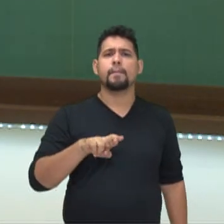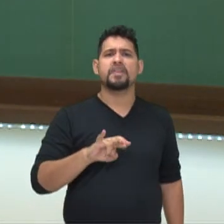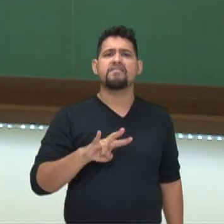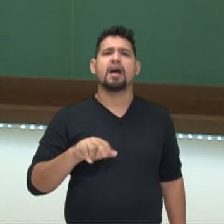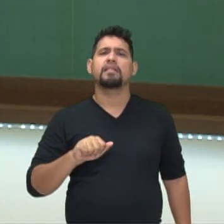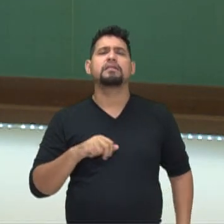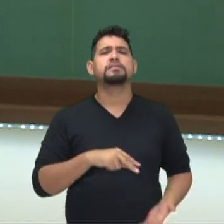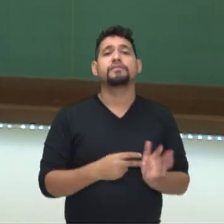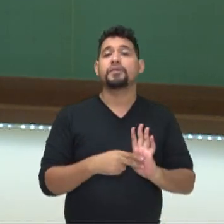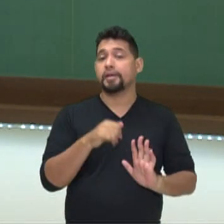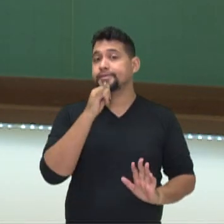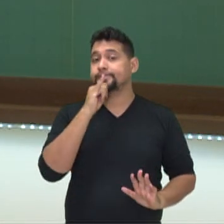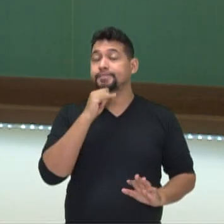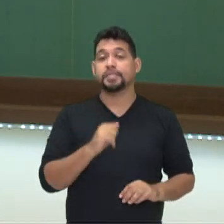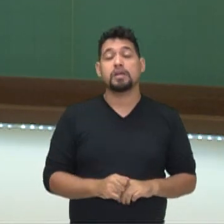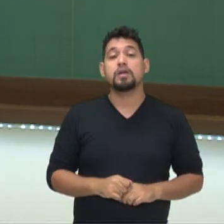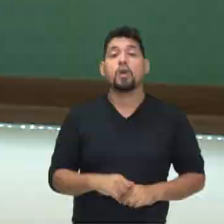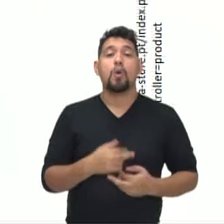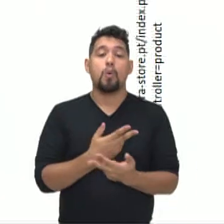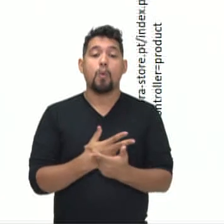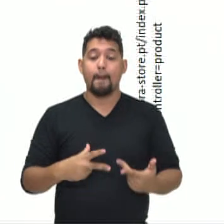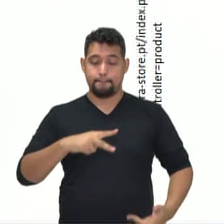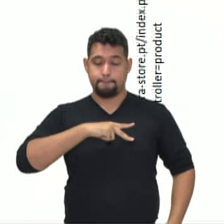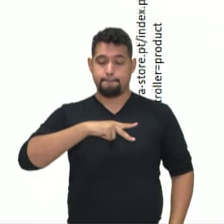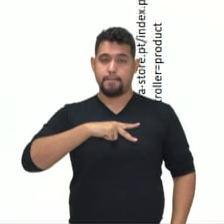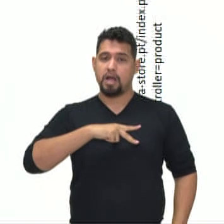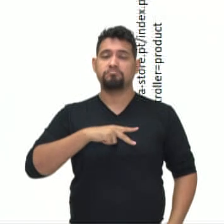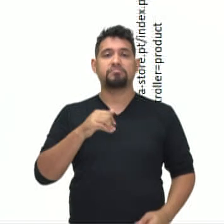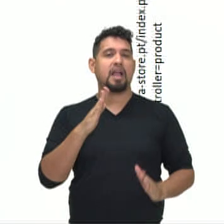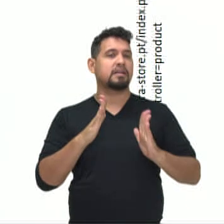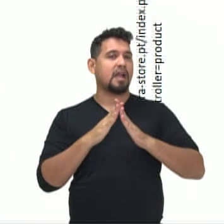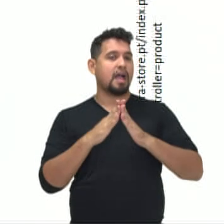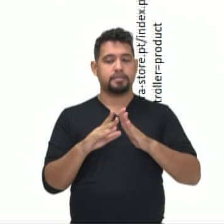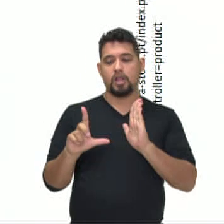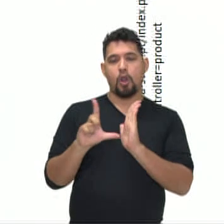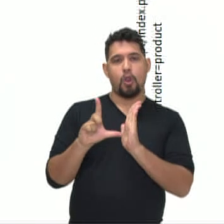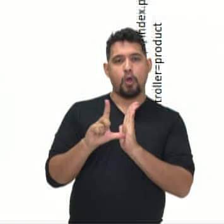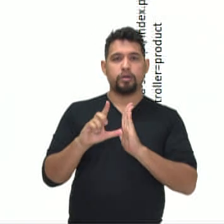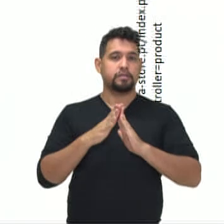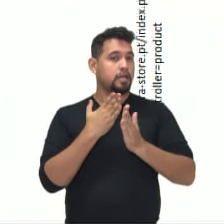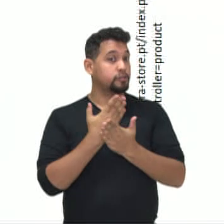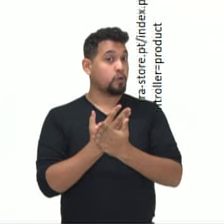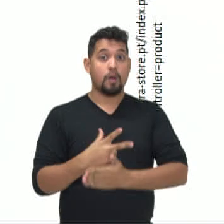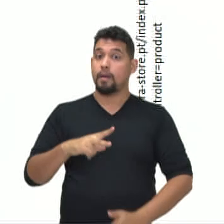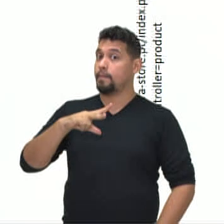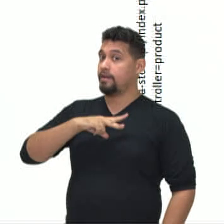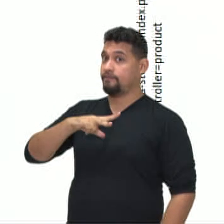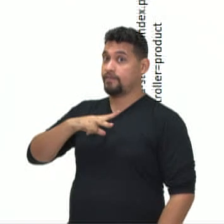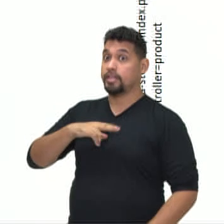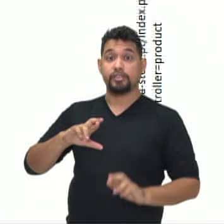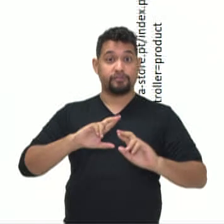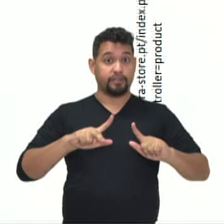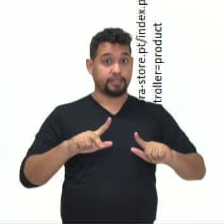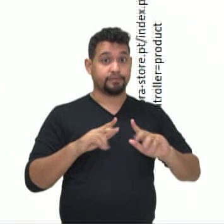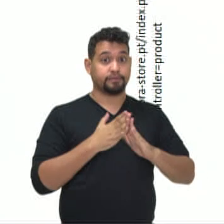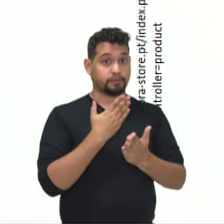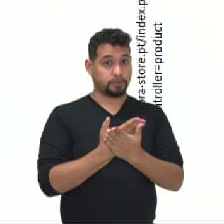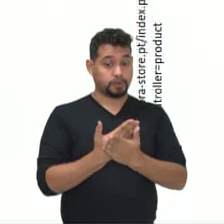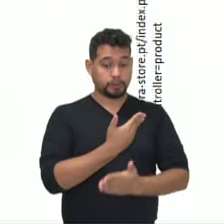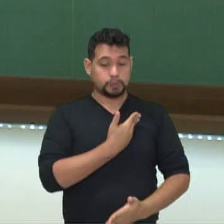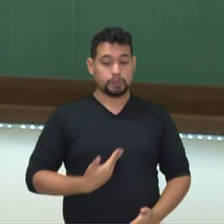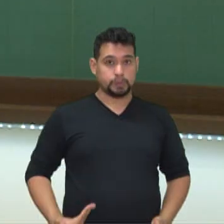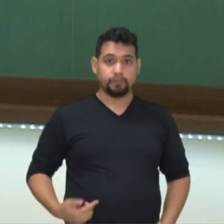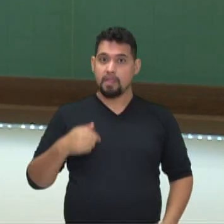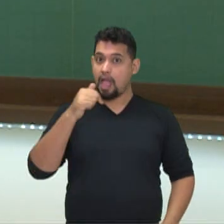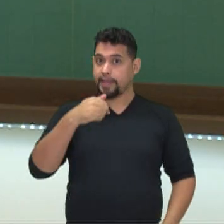as propriedades, ou seja, propriedade privada. Casa, loja, escola particular, diferente da nossa escola que